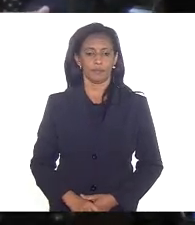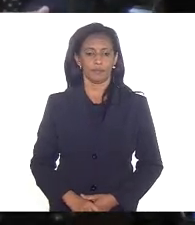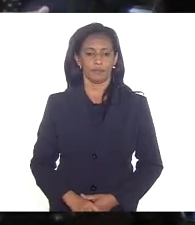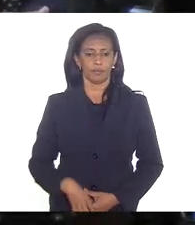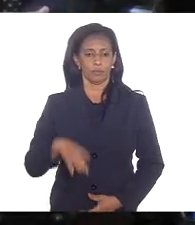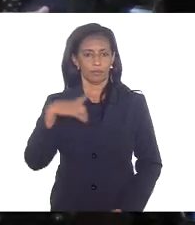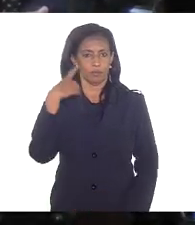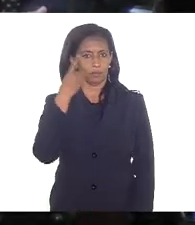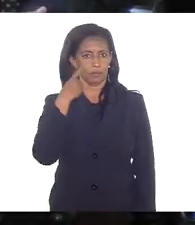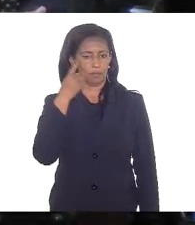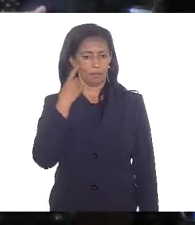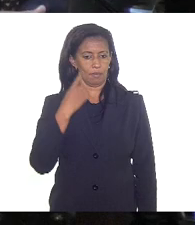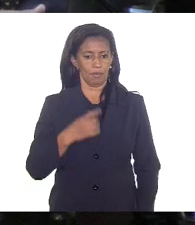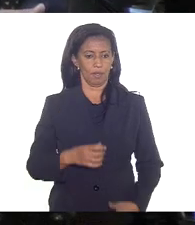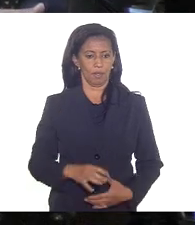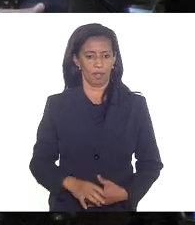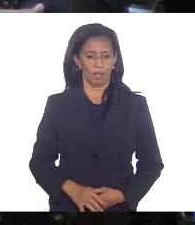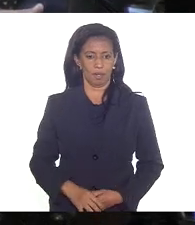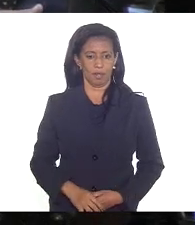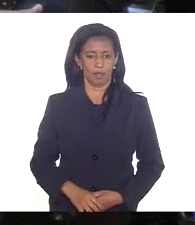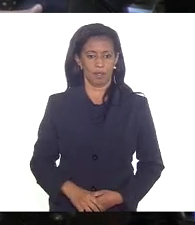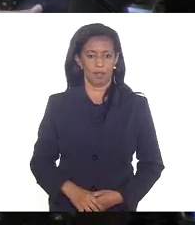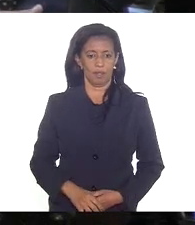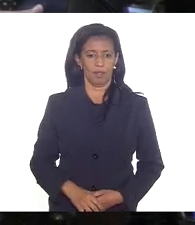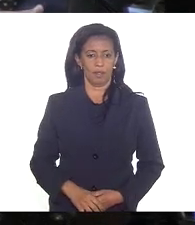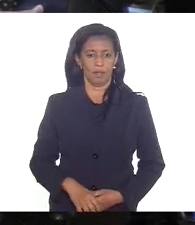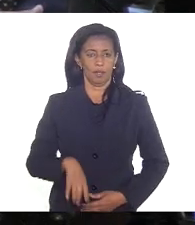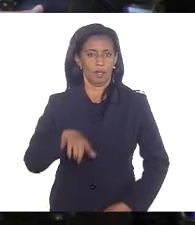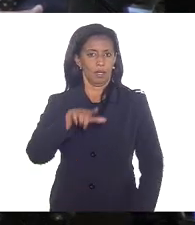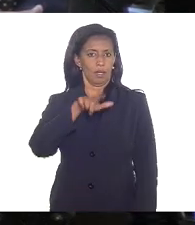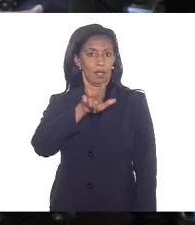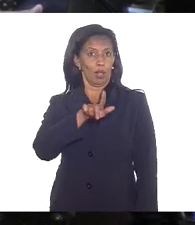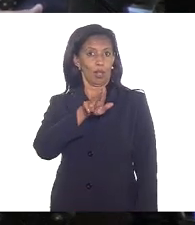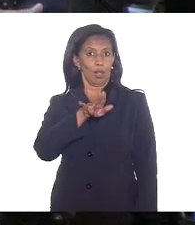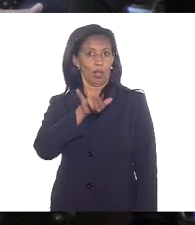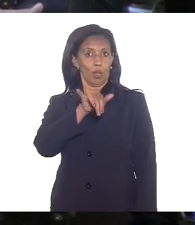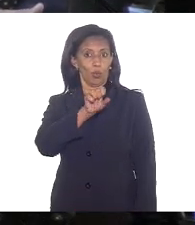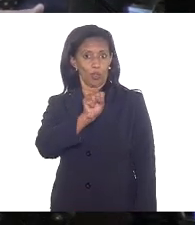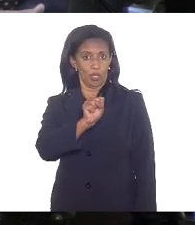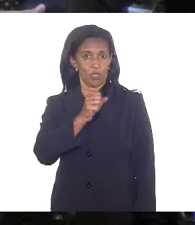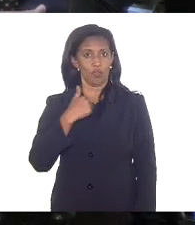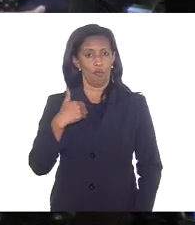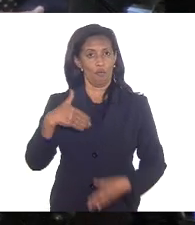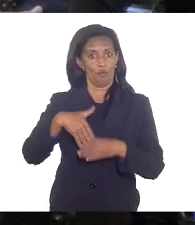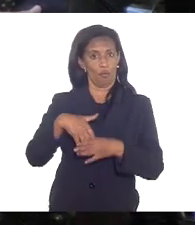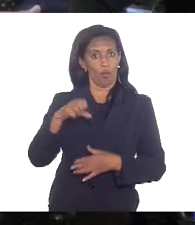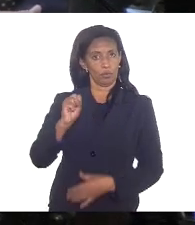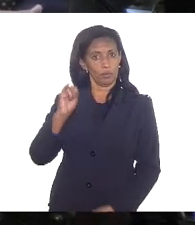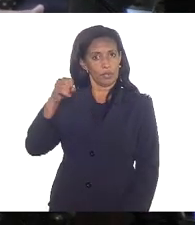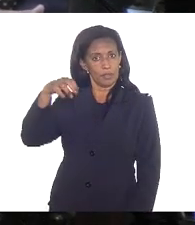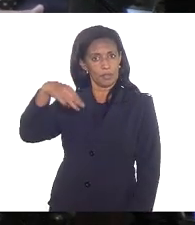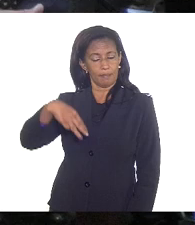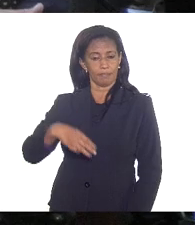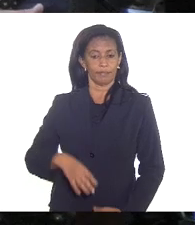o deputado urgente Presidente Luiz Martins Luiz Martins foto sim